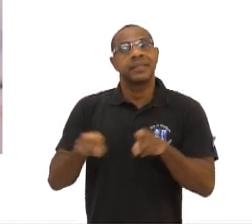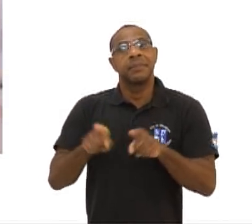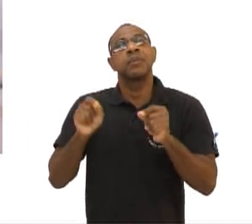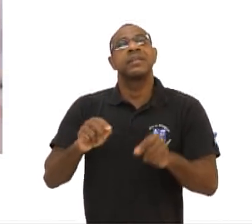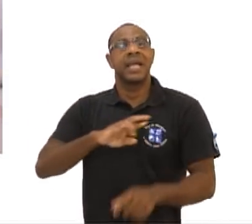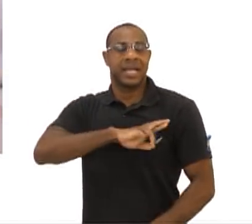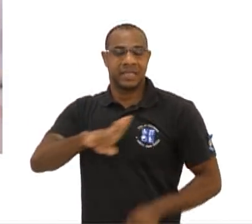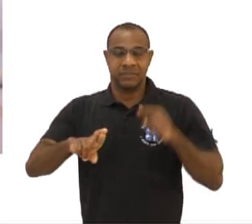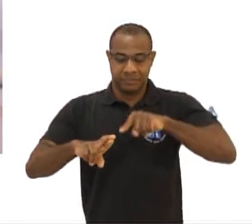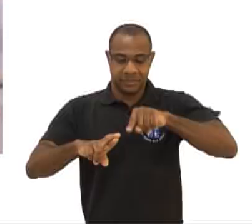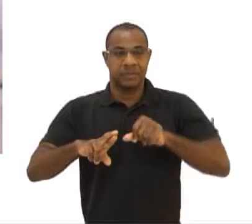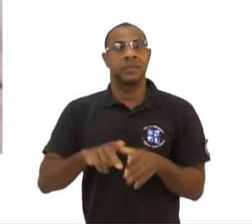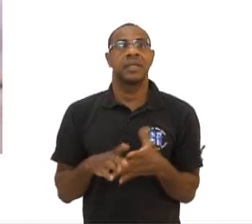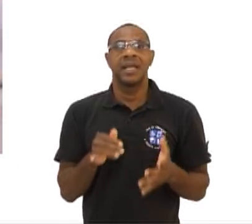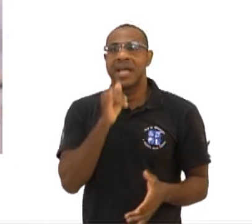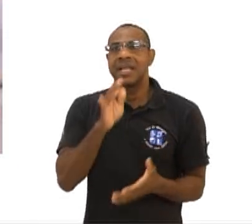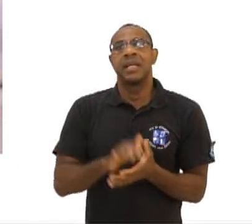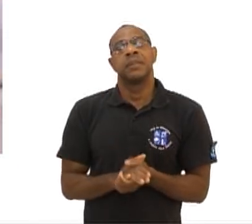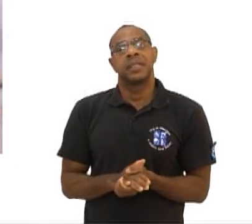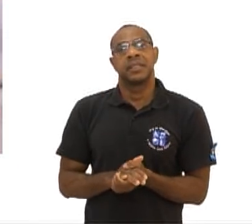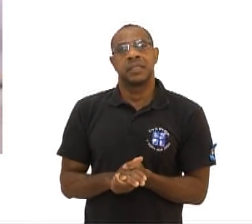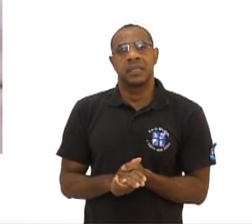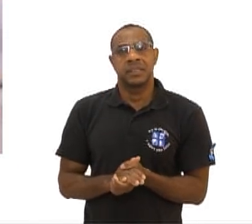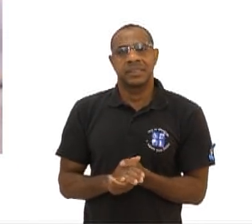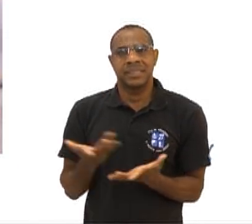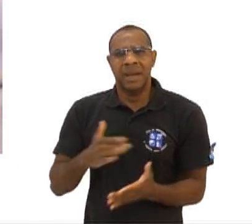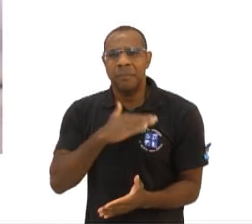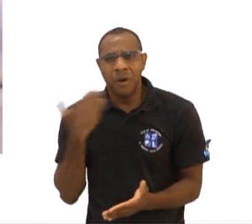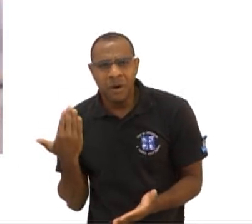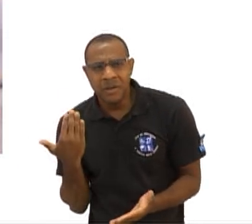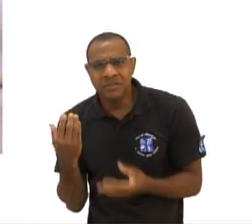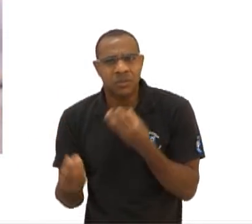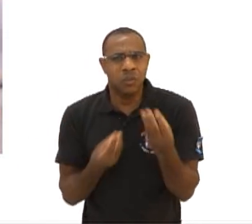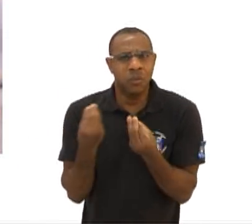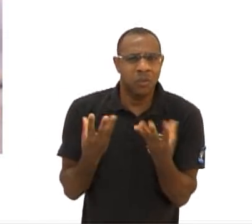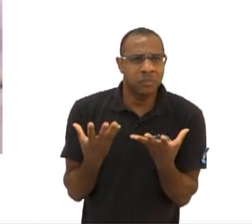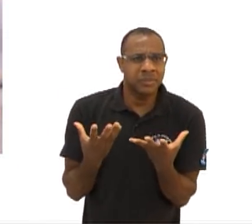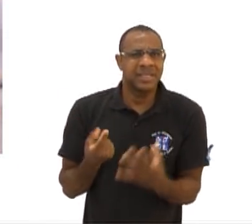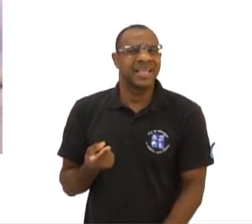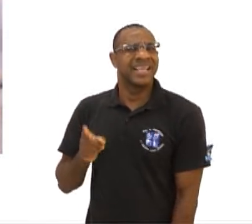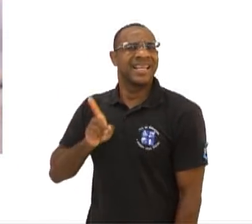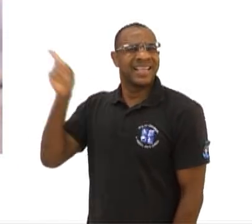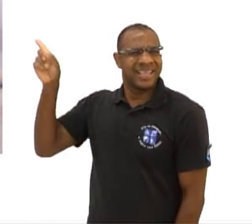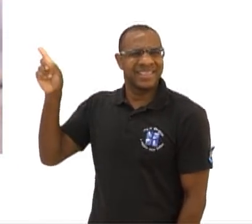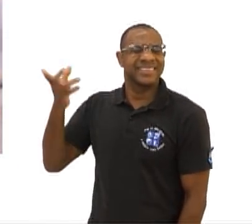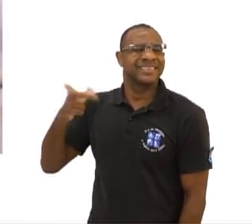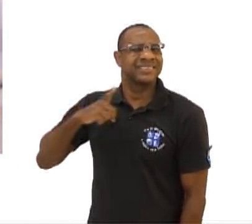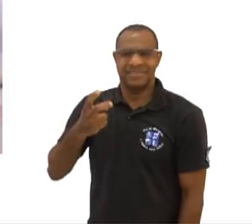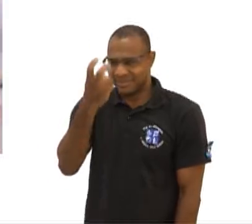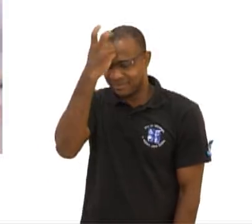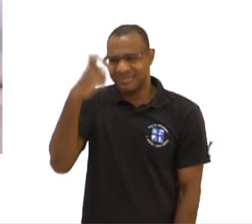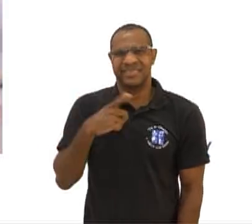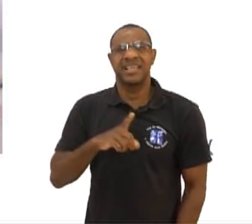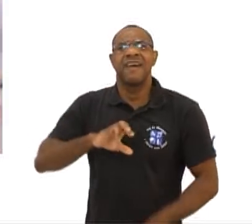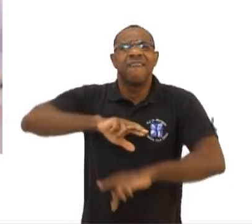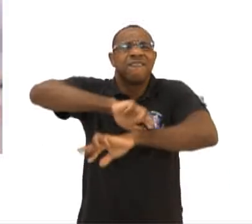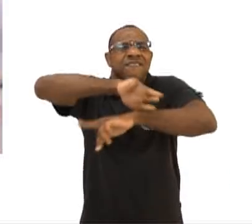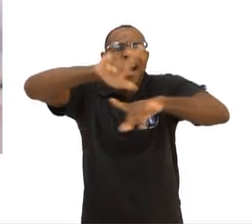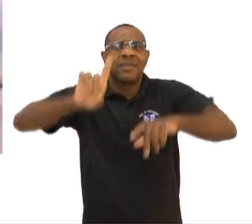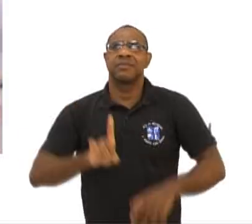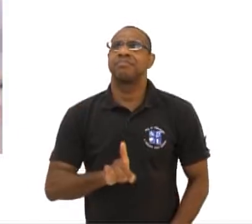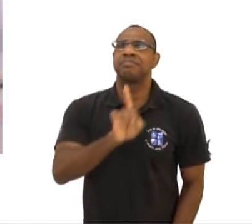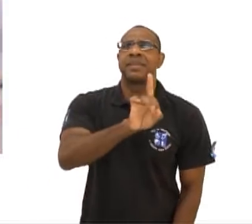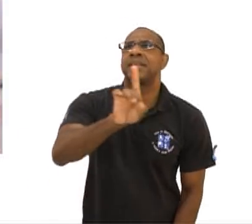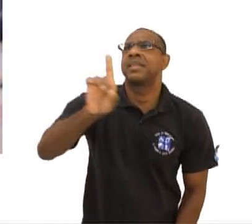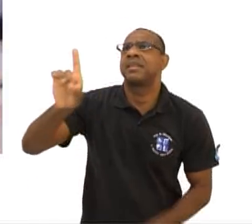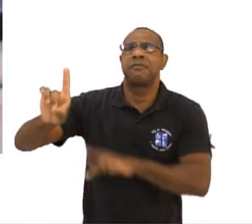No caso aqui da AMORC, da religião egípcia, lá no Egito existiam muitos deuses, é chamado